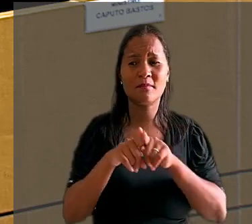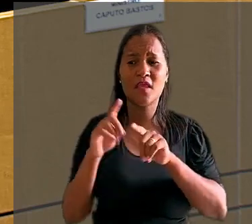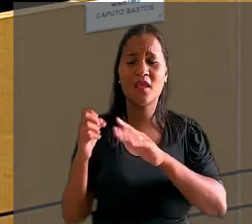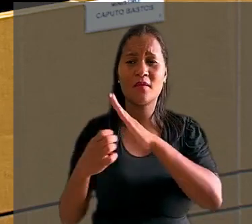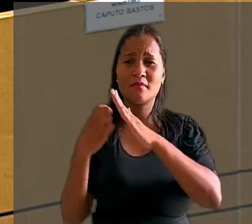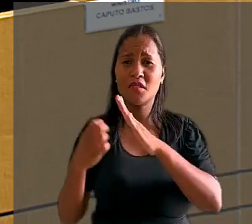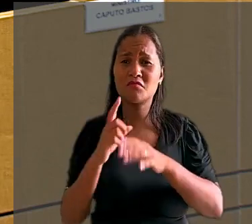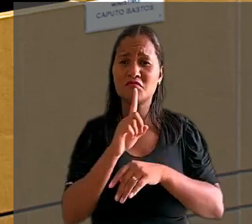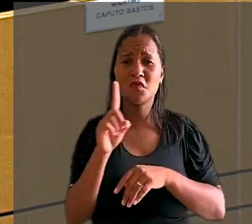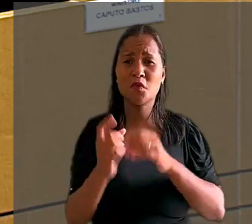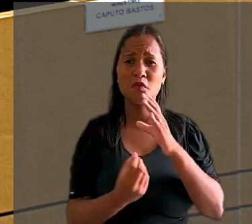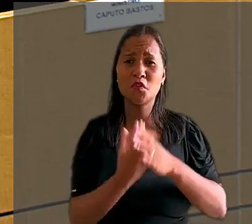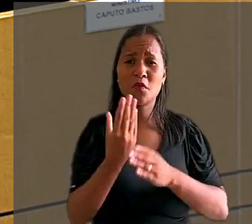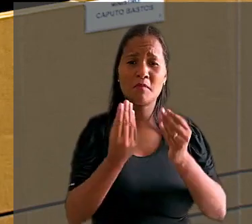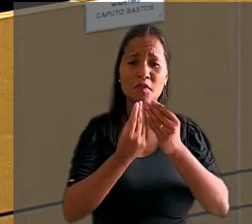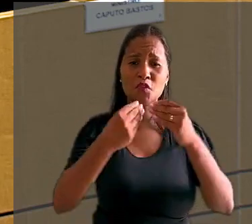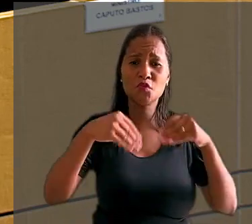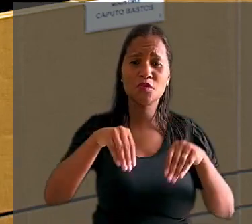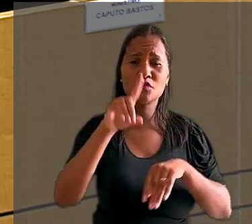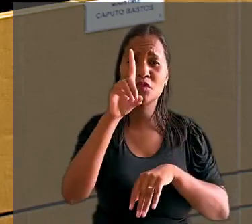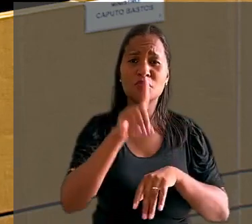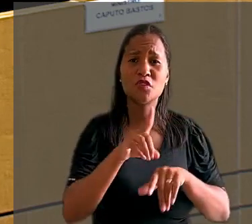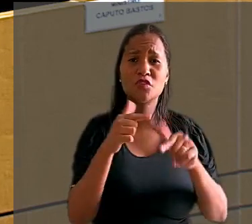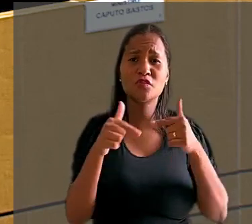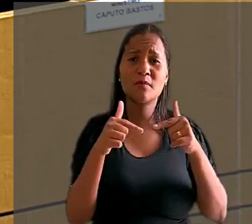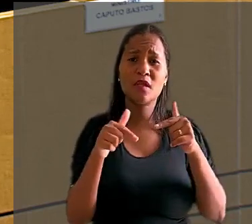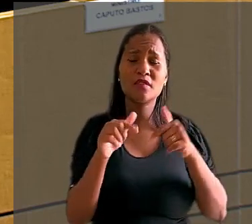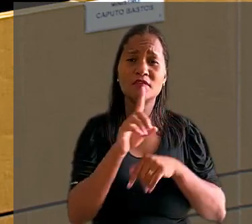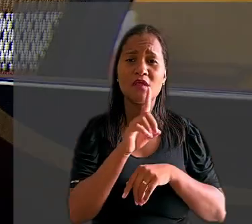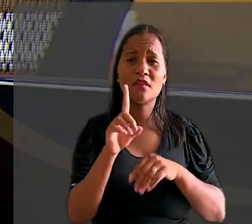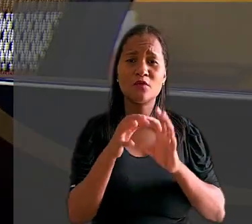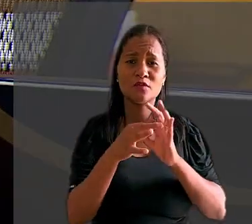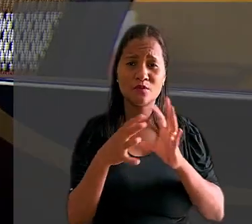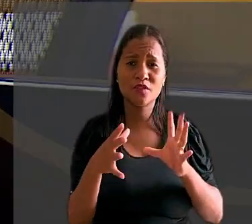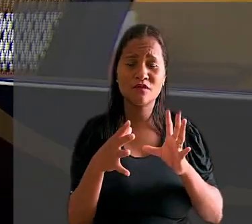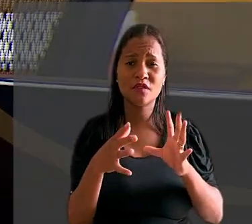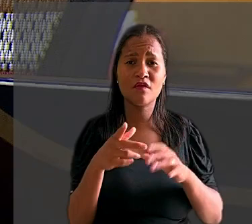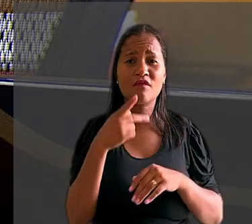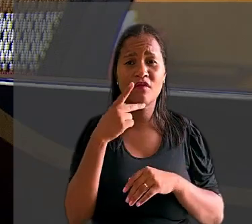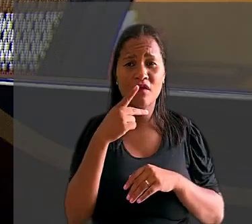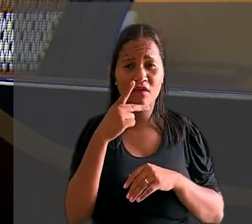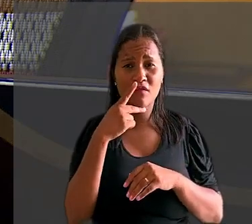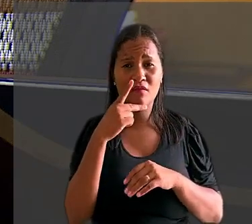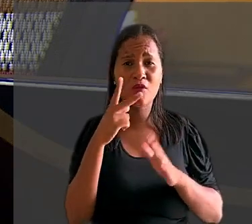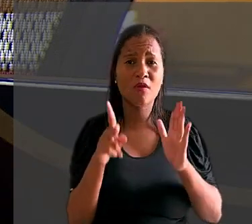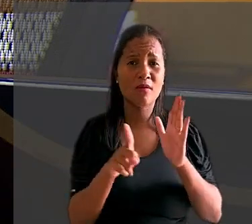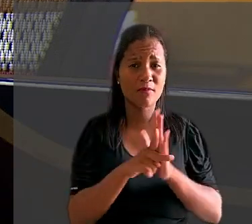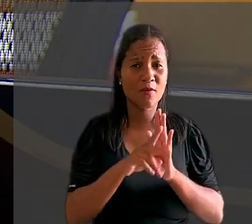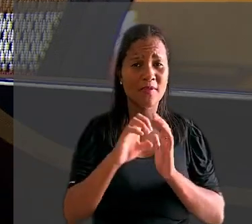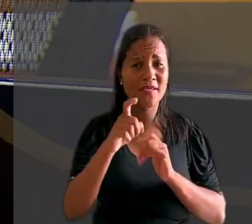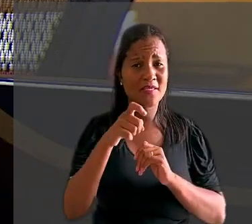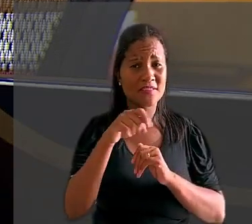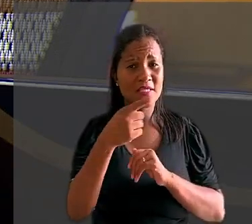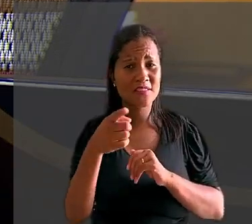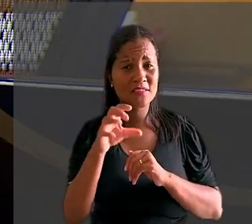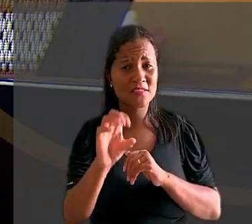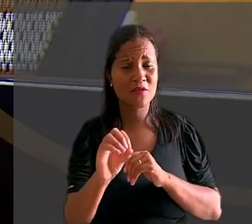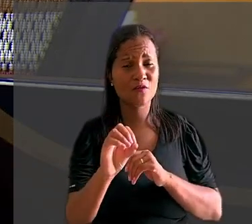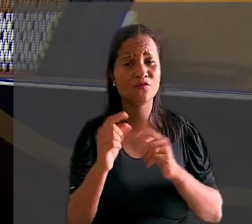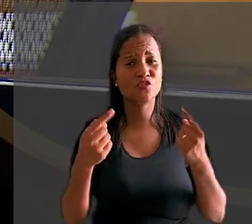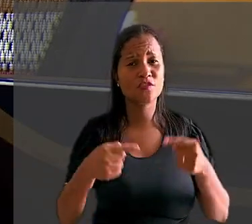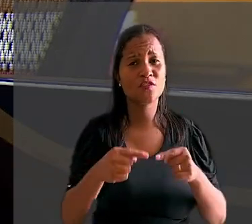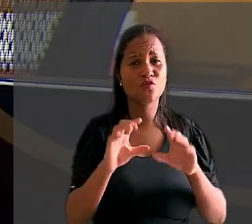empresa não causou prejuízo a direito trabalhista indisponível. Ela citou um precedente da própria seção de